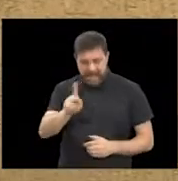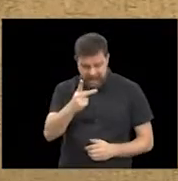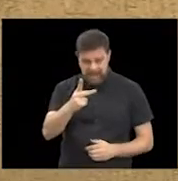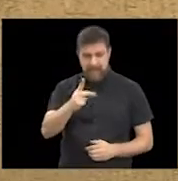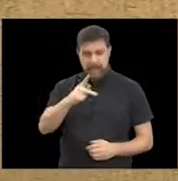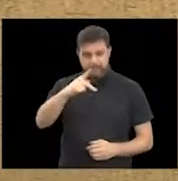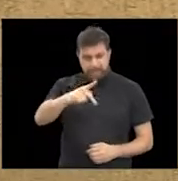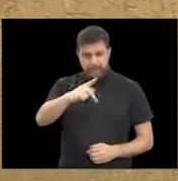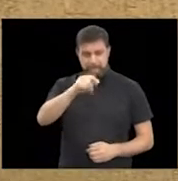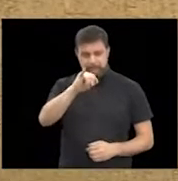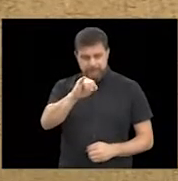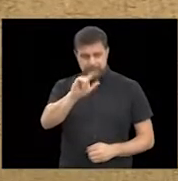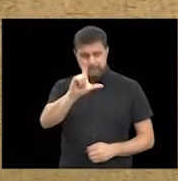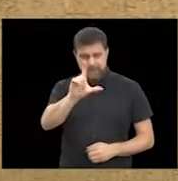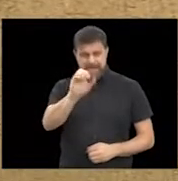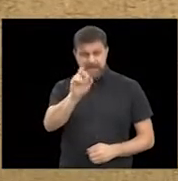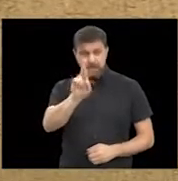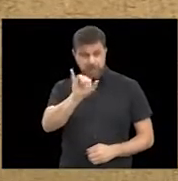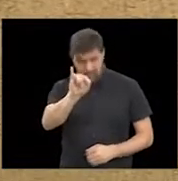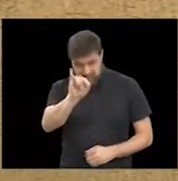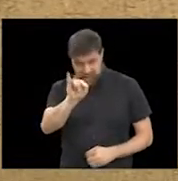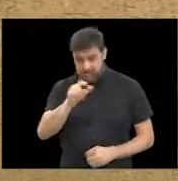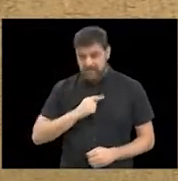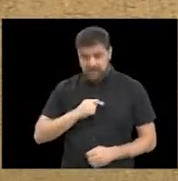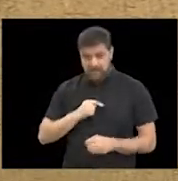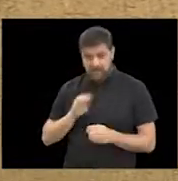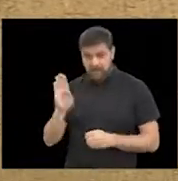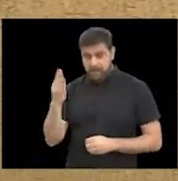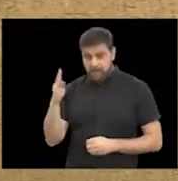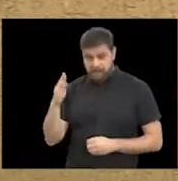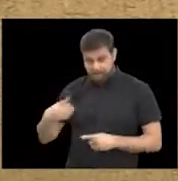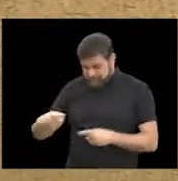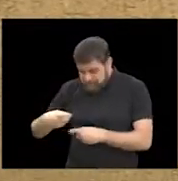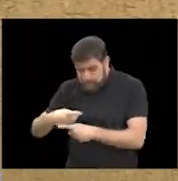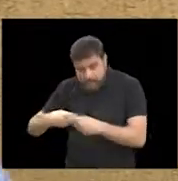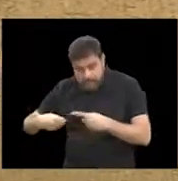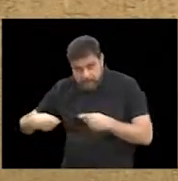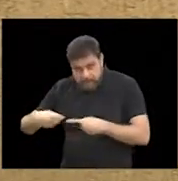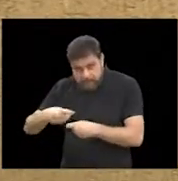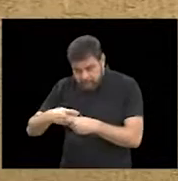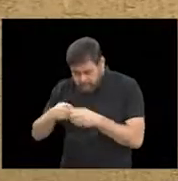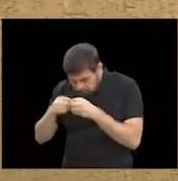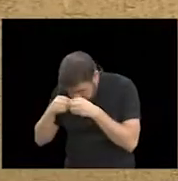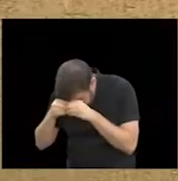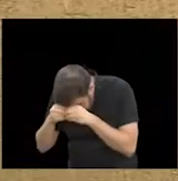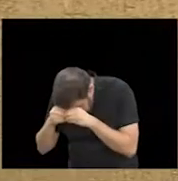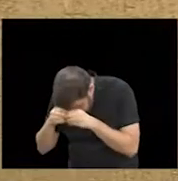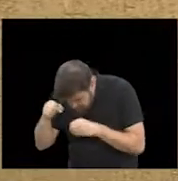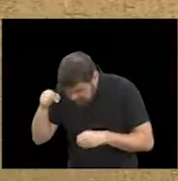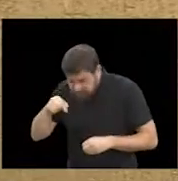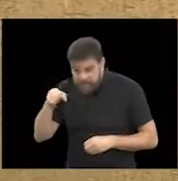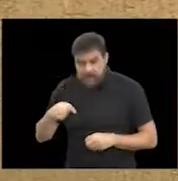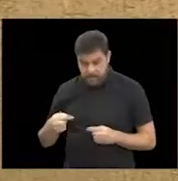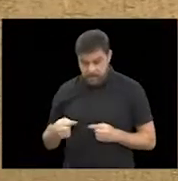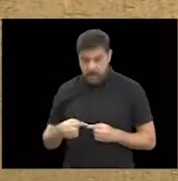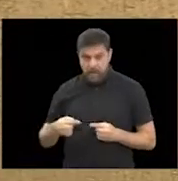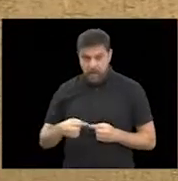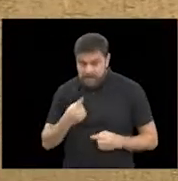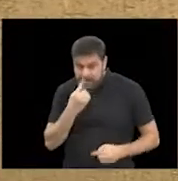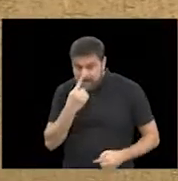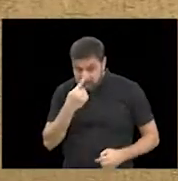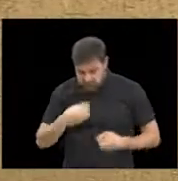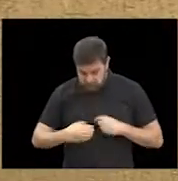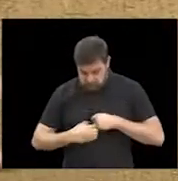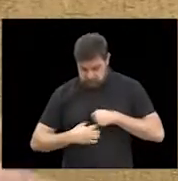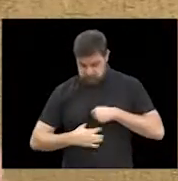uma bactéria, pelo que eu dei uma lidinha, é uma bactéria que gosta de morar no